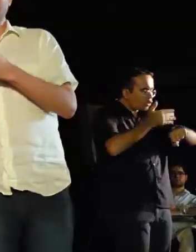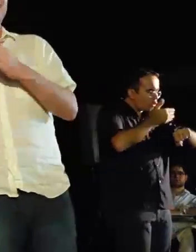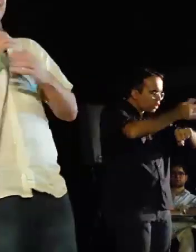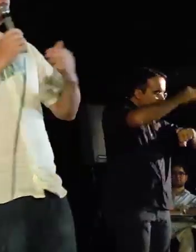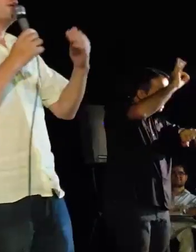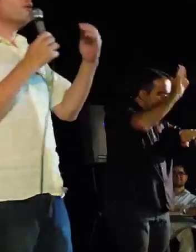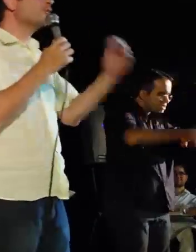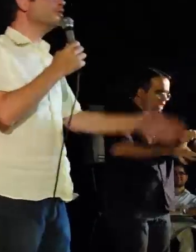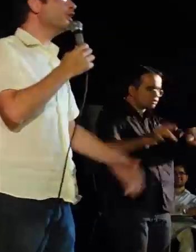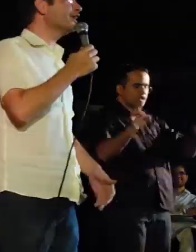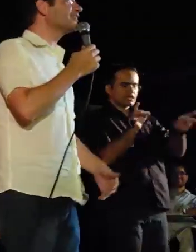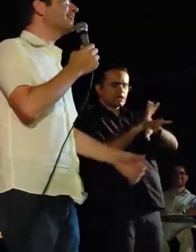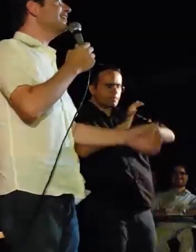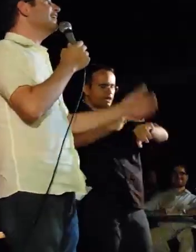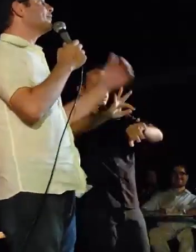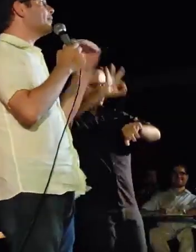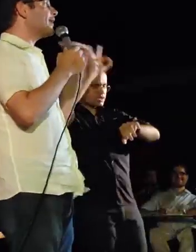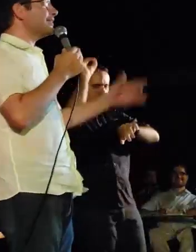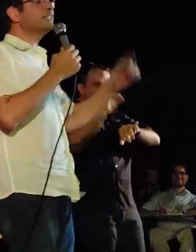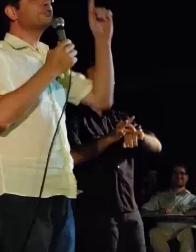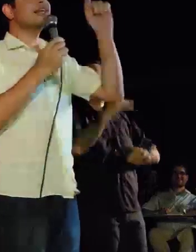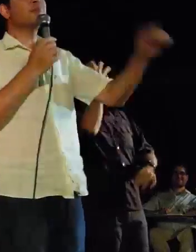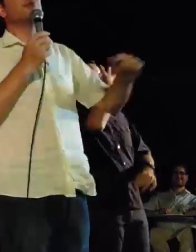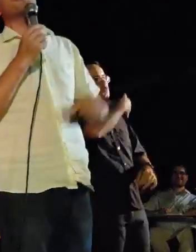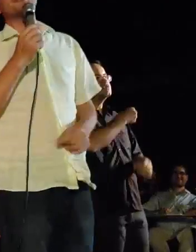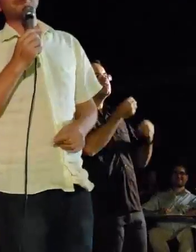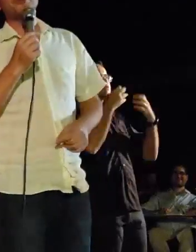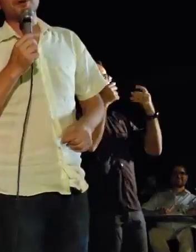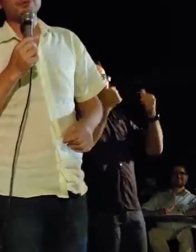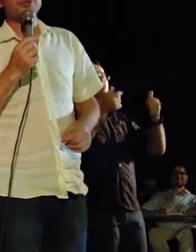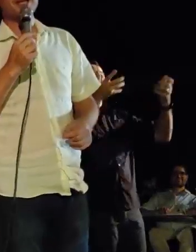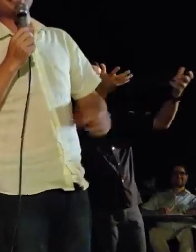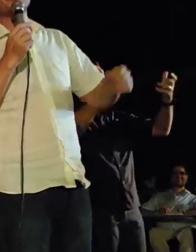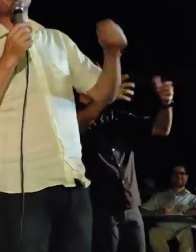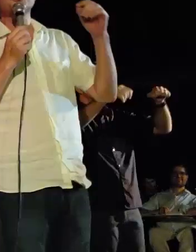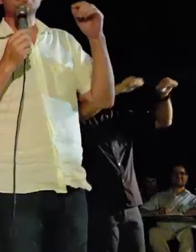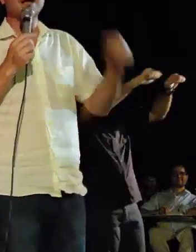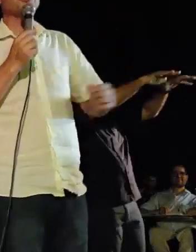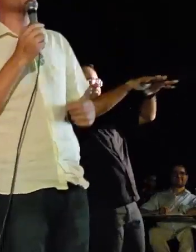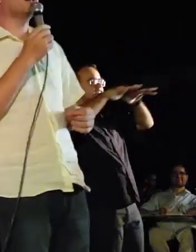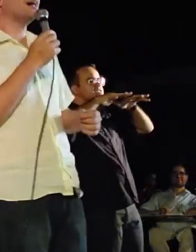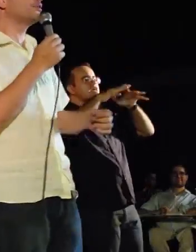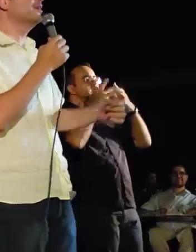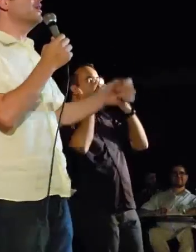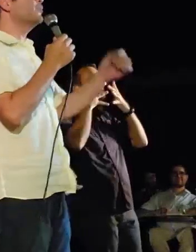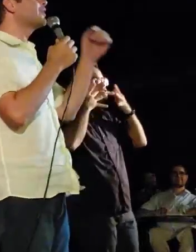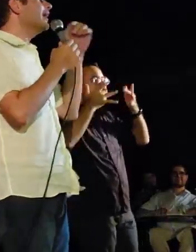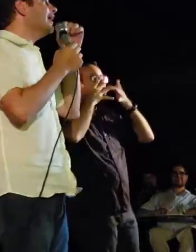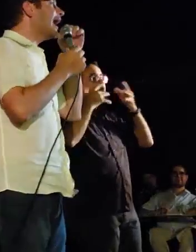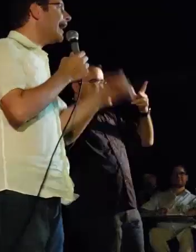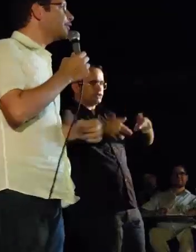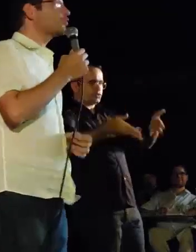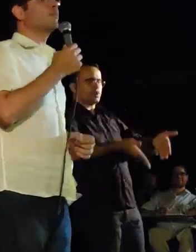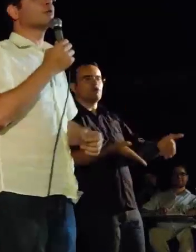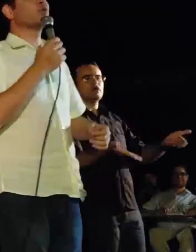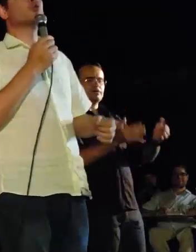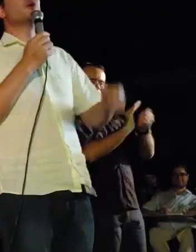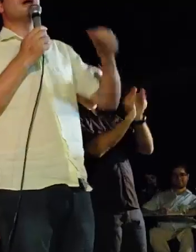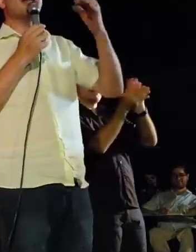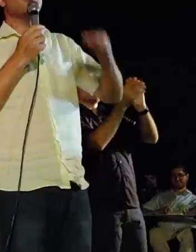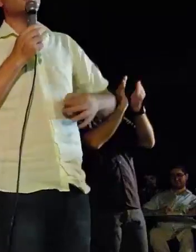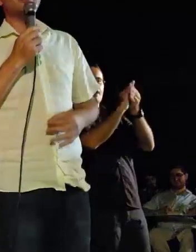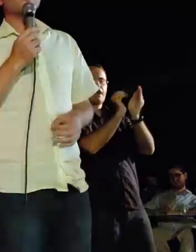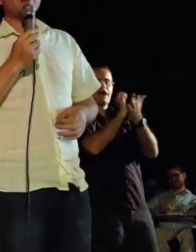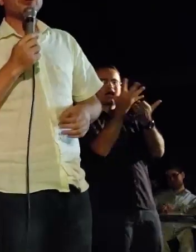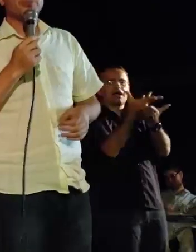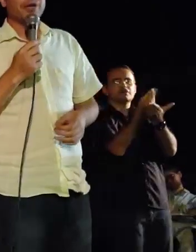no horário, bonita, né? E a gente queria muito fazer num espaço cênico, num espaço de arte, porque a arte, sobretudo,